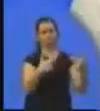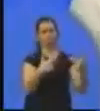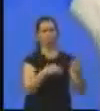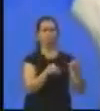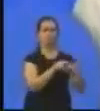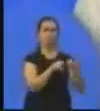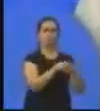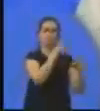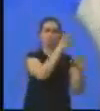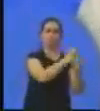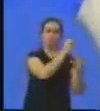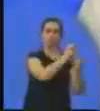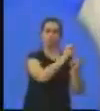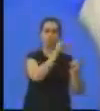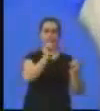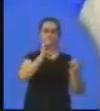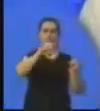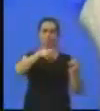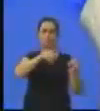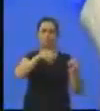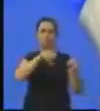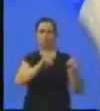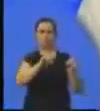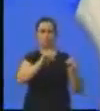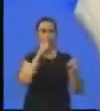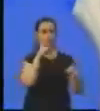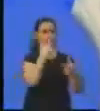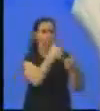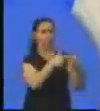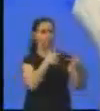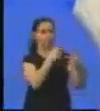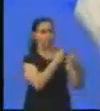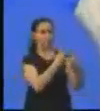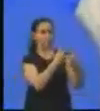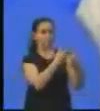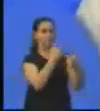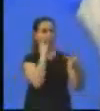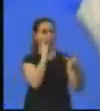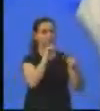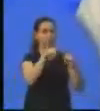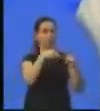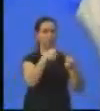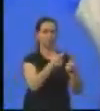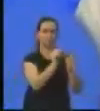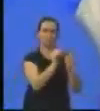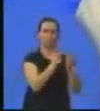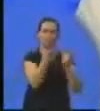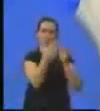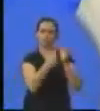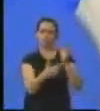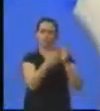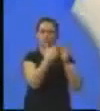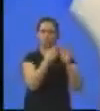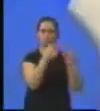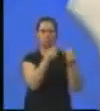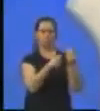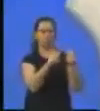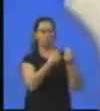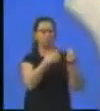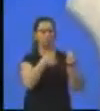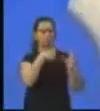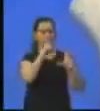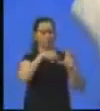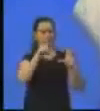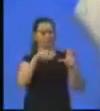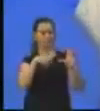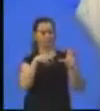Aí calculei o cosseno deste valor dividido por 2 e fui fazer o desenho, a representação, para ver o que acontece. Então vamos lá.